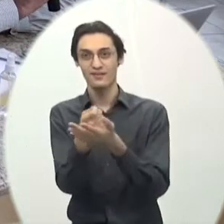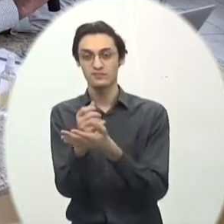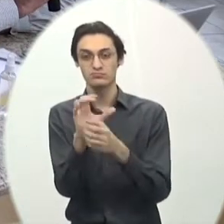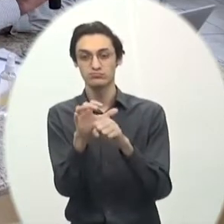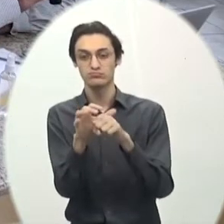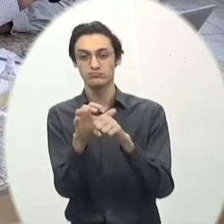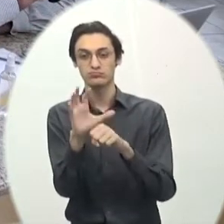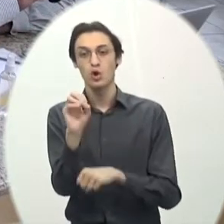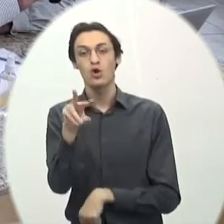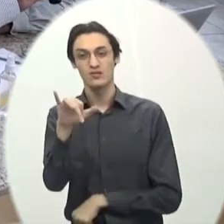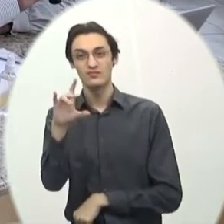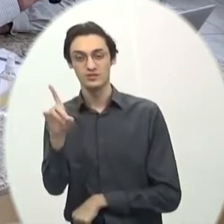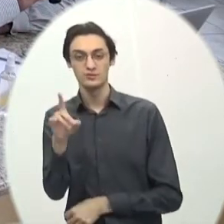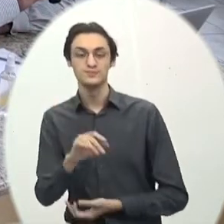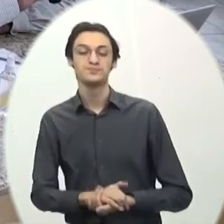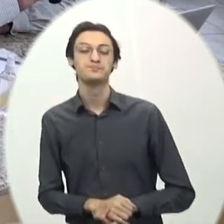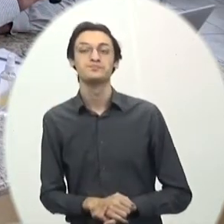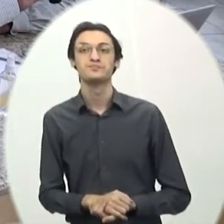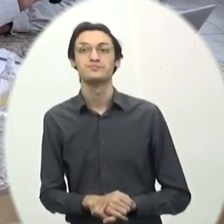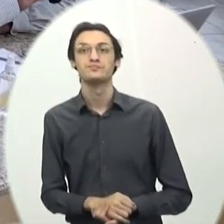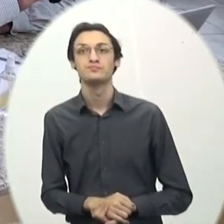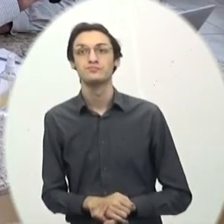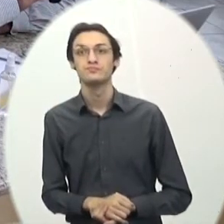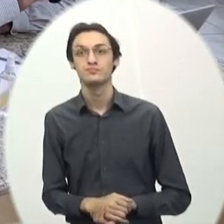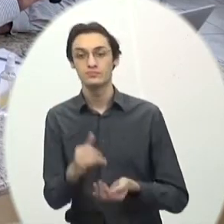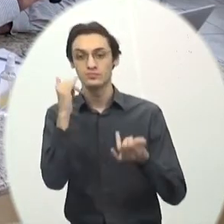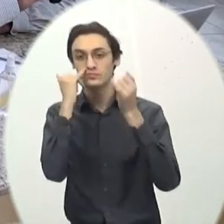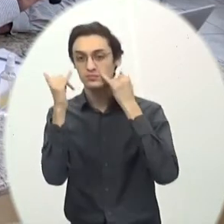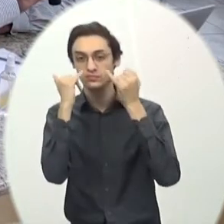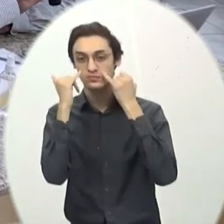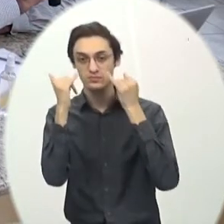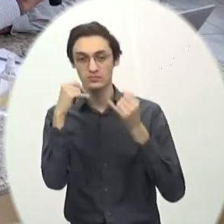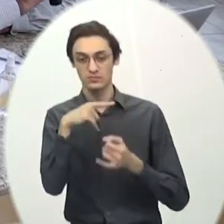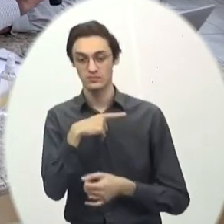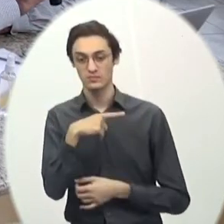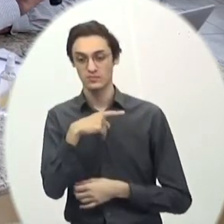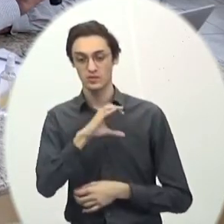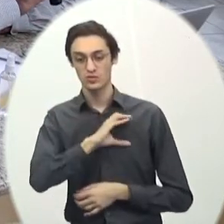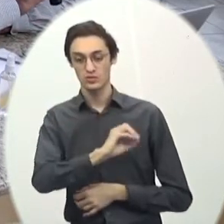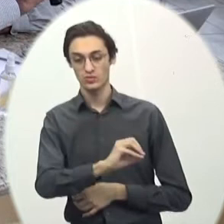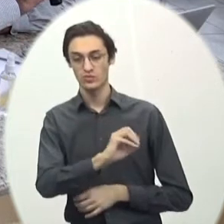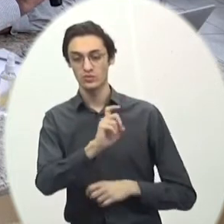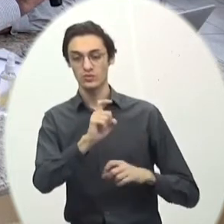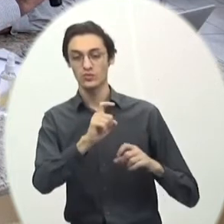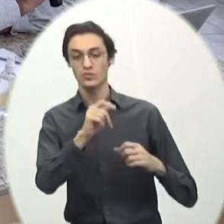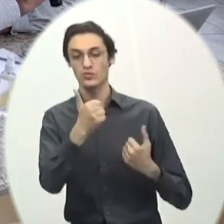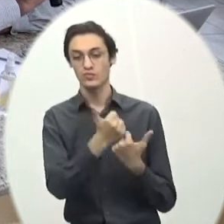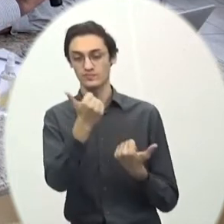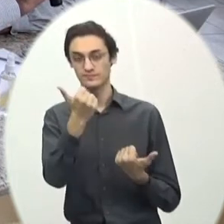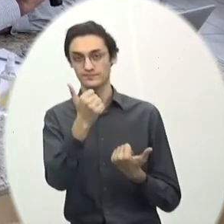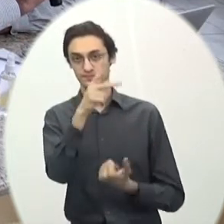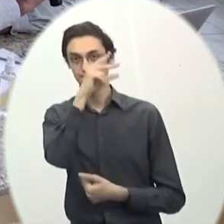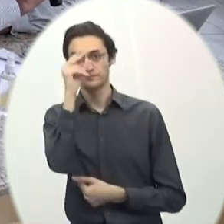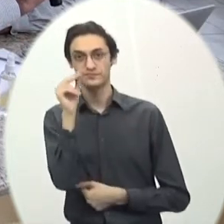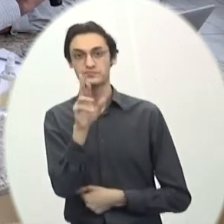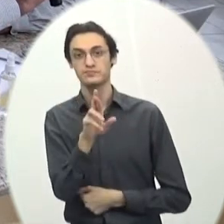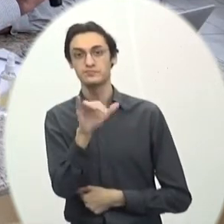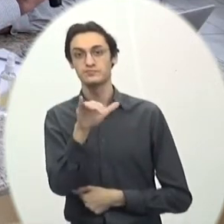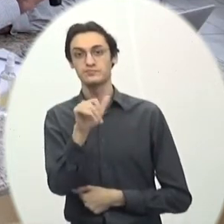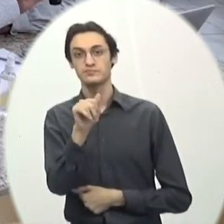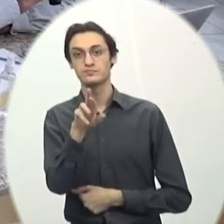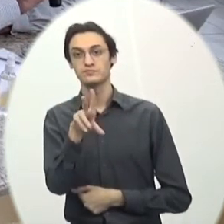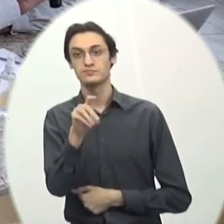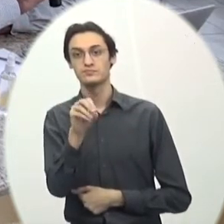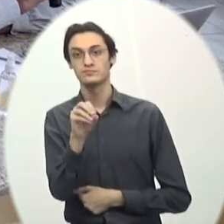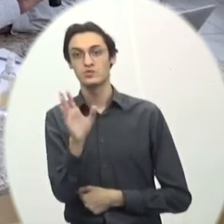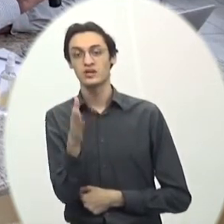E segundo a informação que tivemos pelo nosso coordenador, o vice-prefeito Ricardo Fábio, que teve a contratação